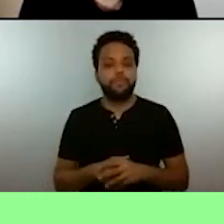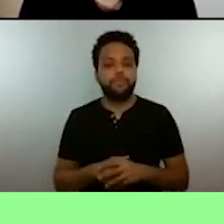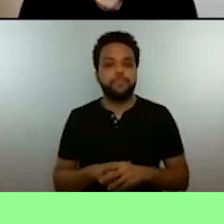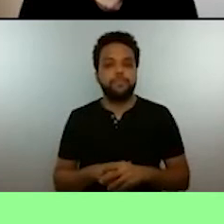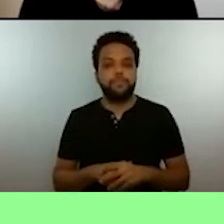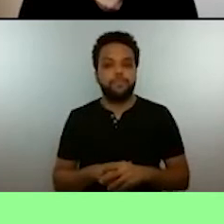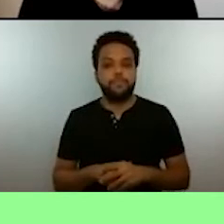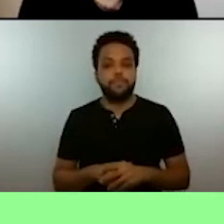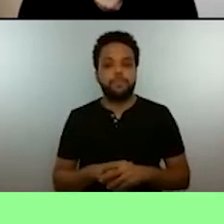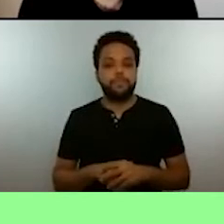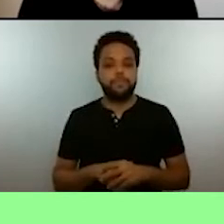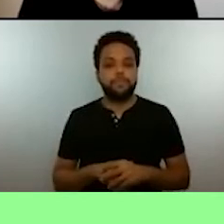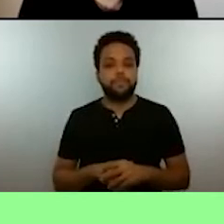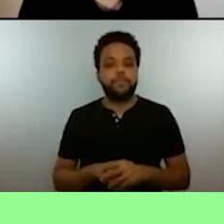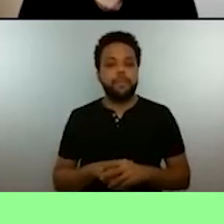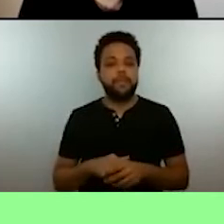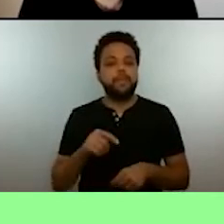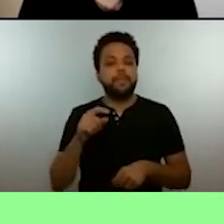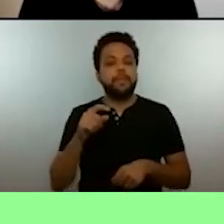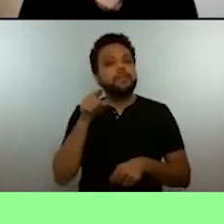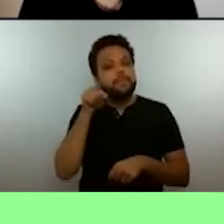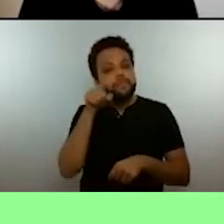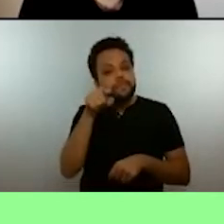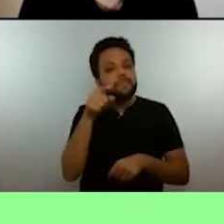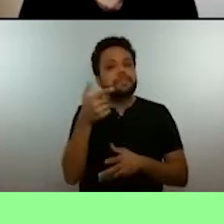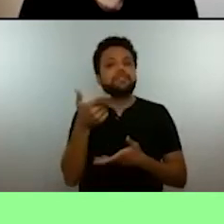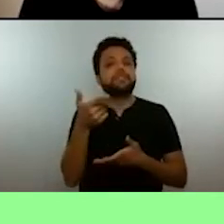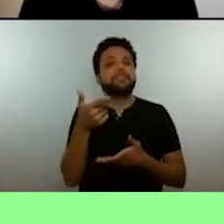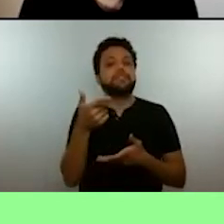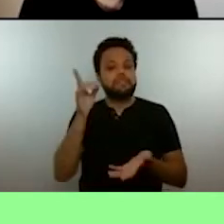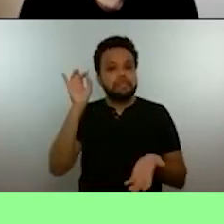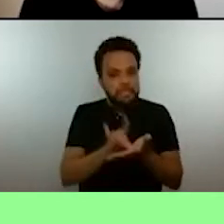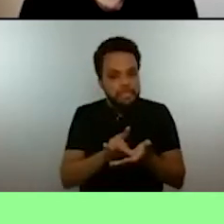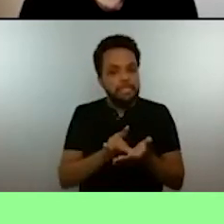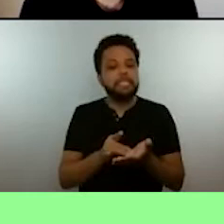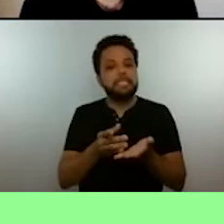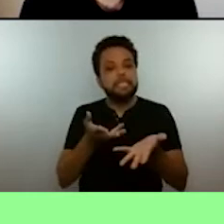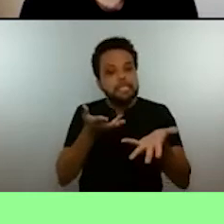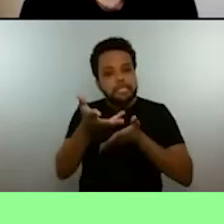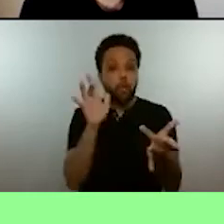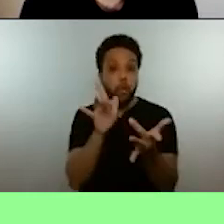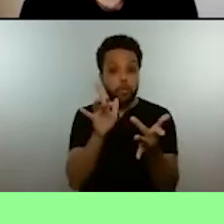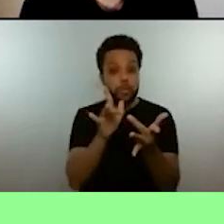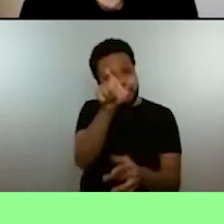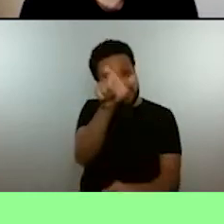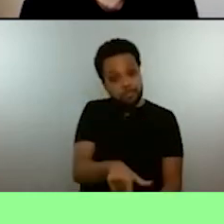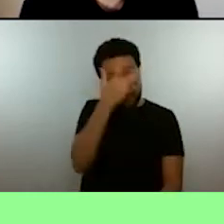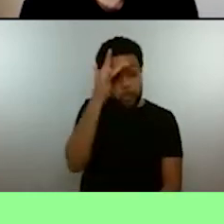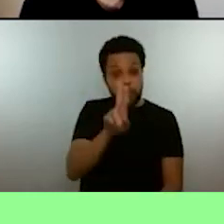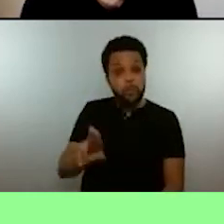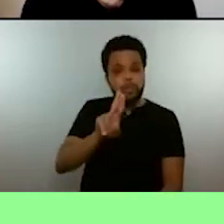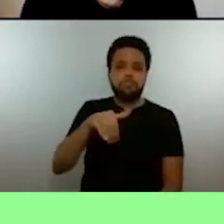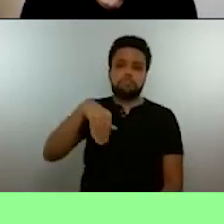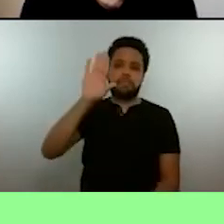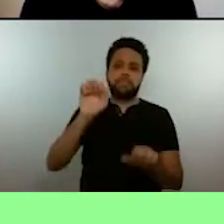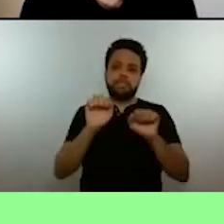como fala, em experiência com o usuário, quando você está de fato em contato com o usuário, isso fica muito mais